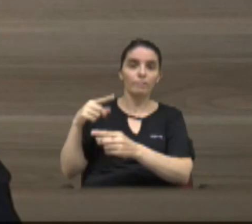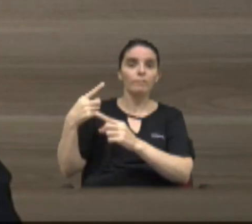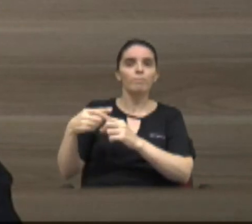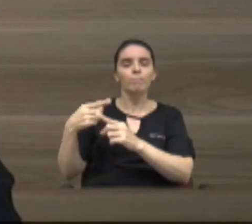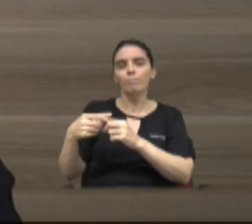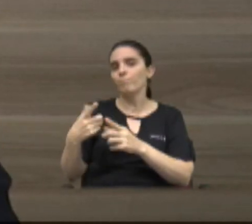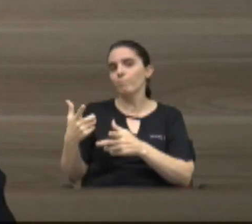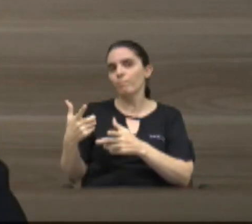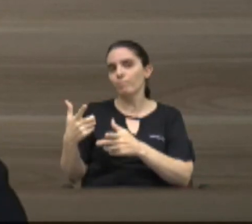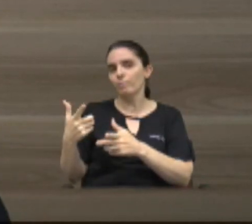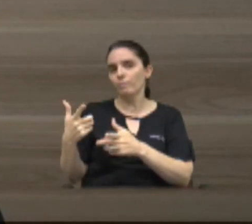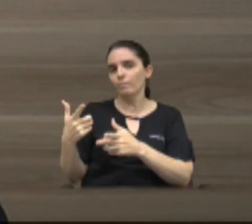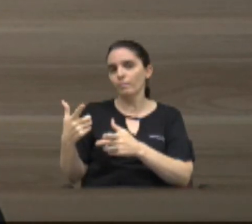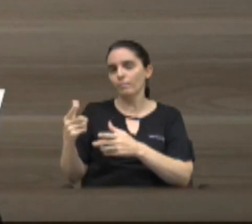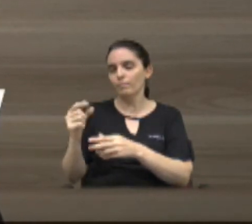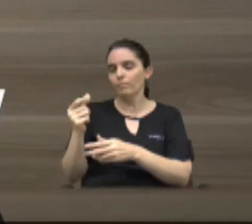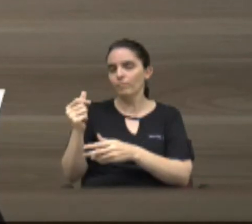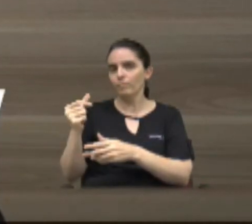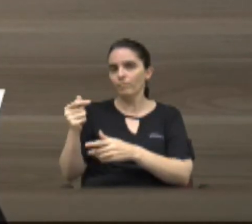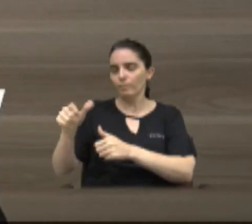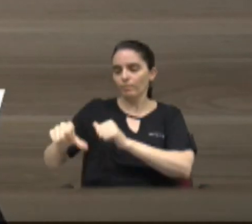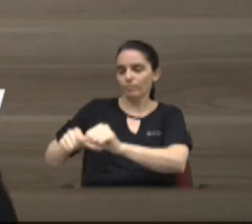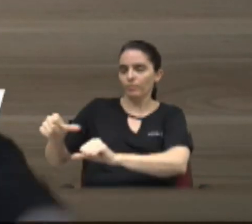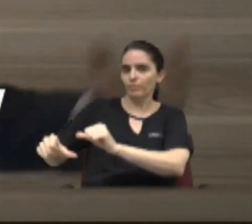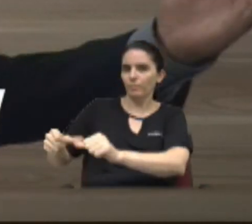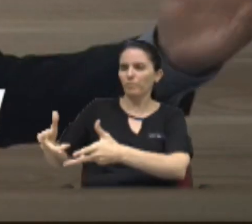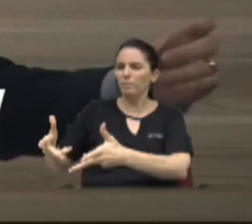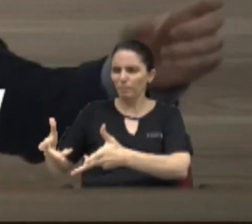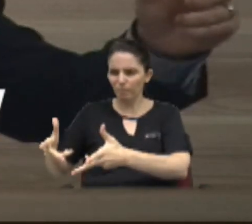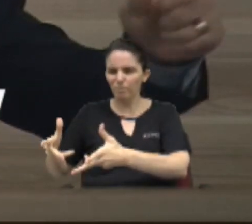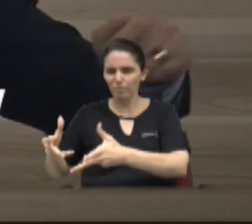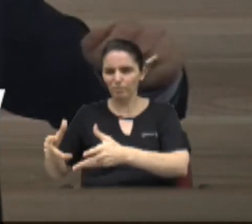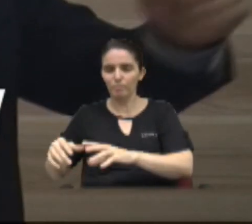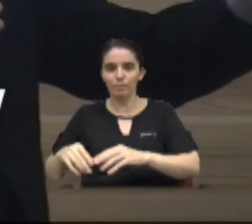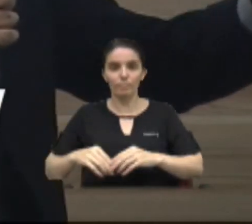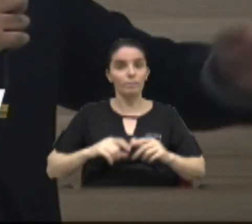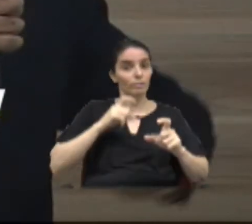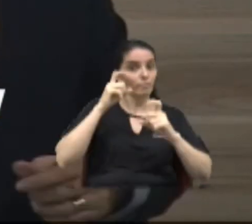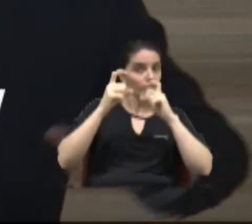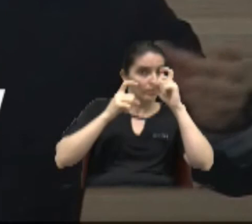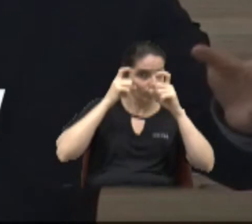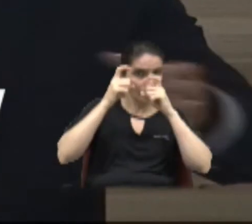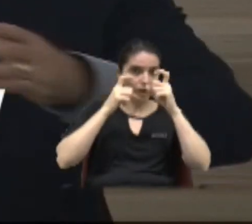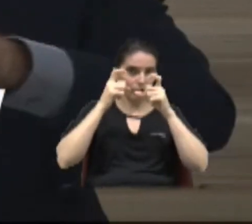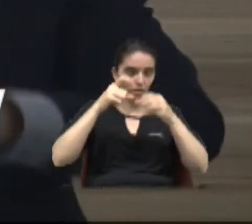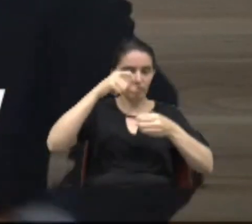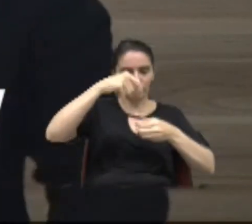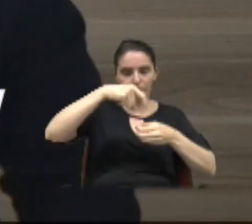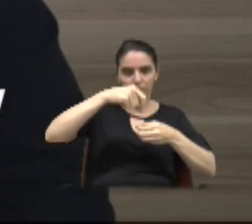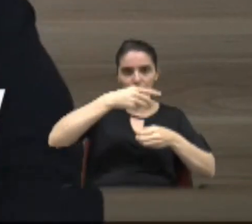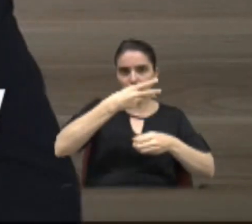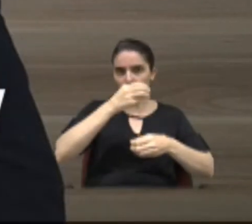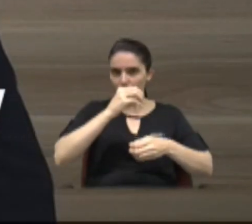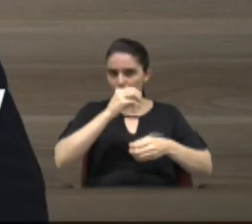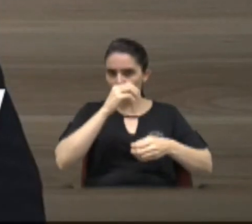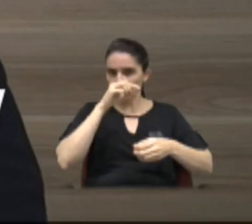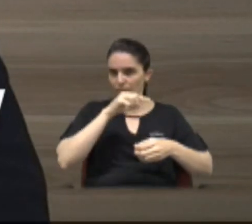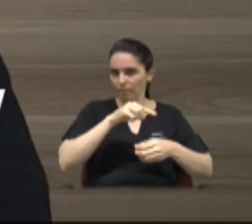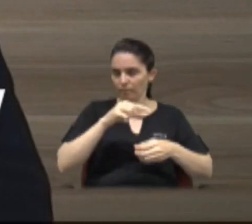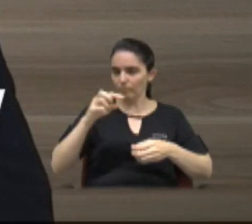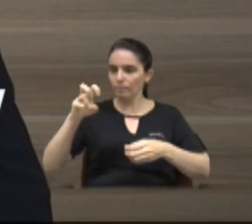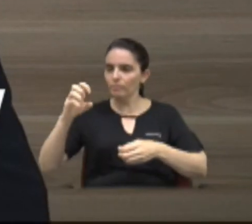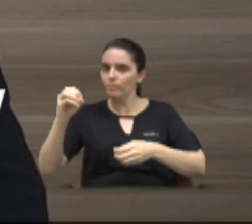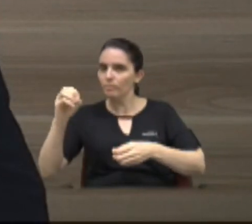de dinheiro. Eu entendo toda a preocupação da forma tributária, do esquema de 30 mil, 50 mil, mas o que eu